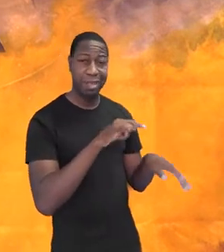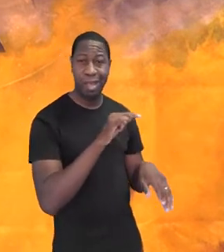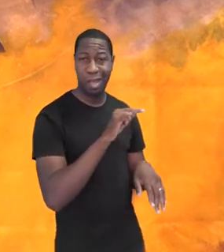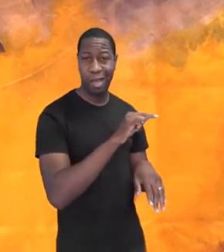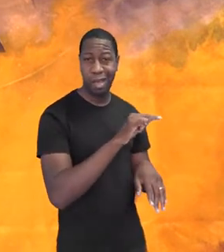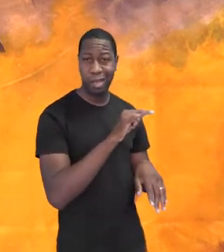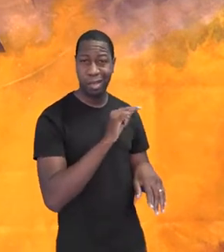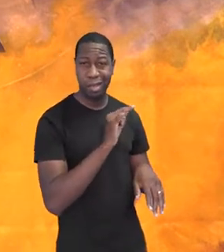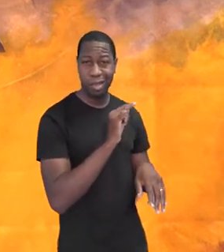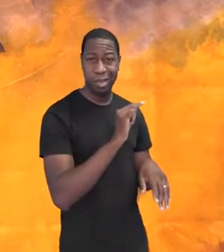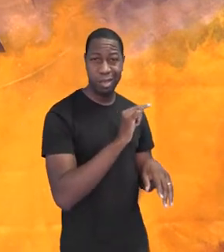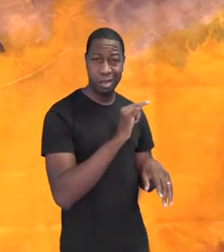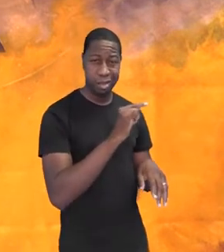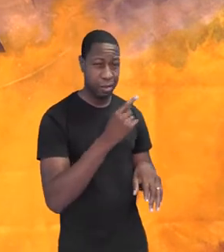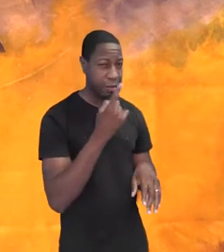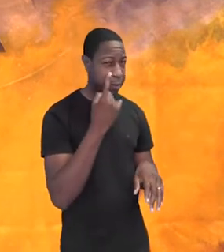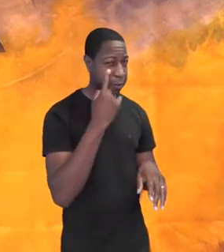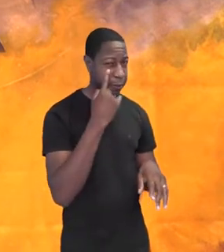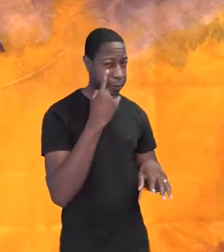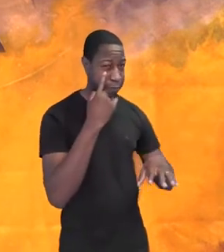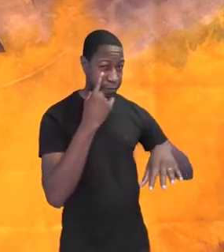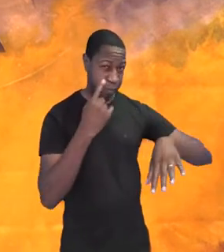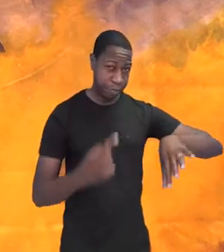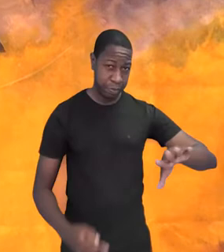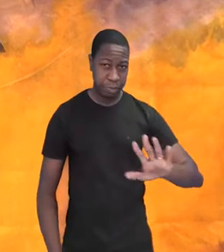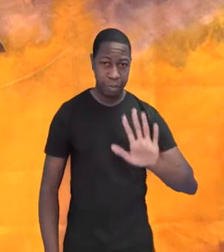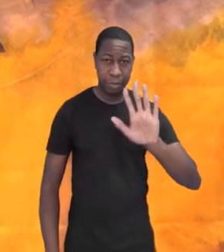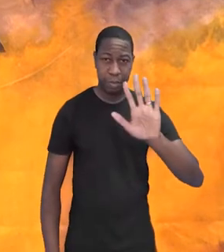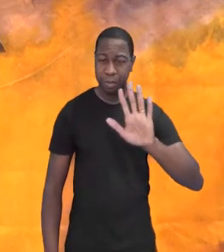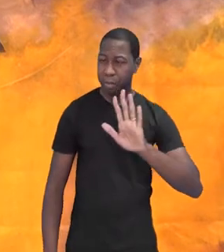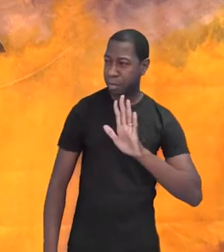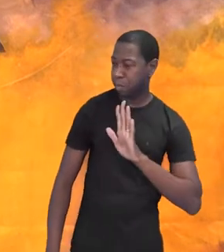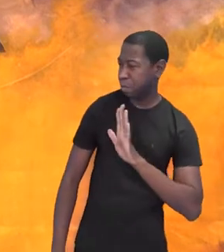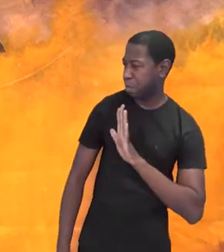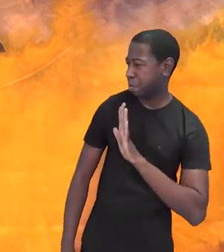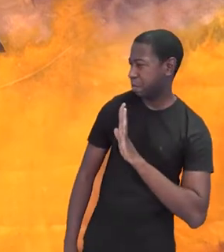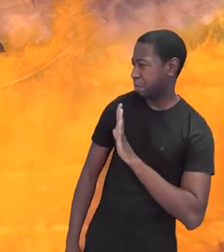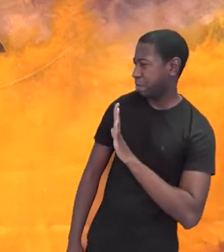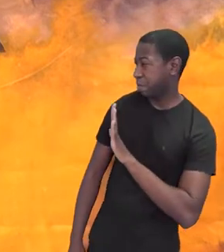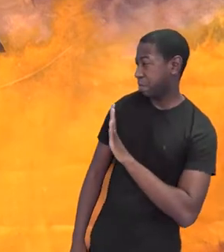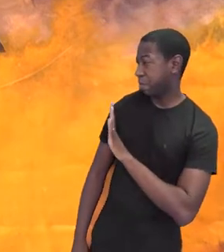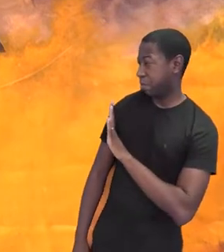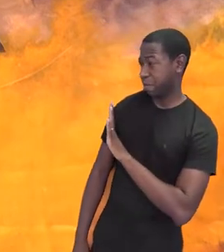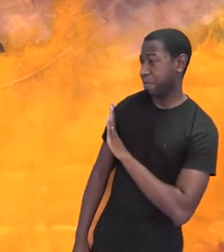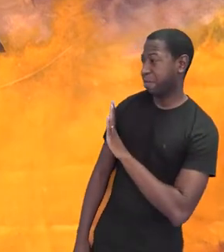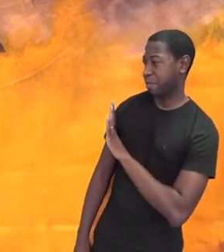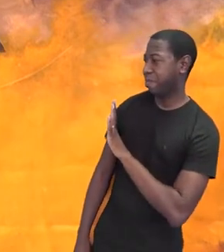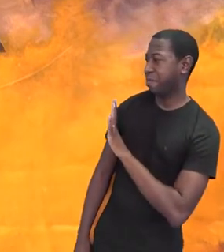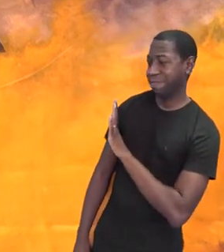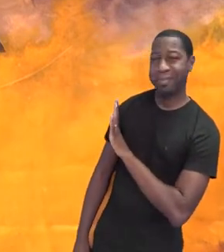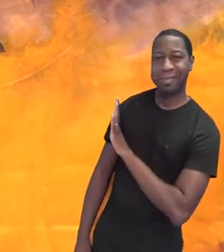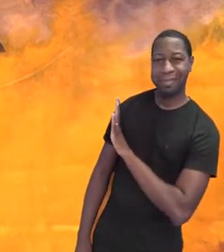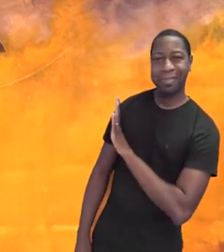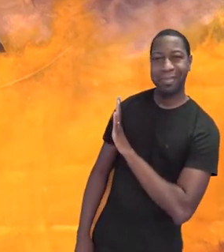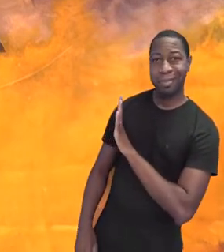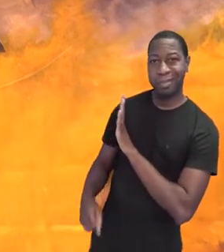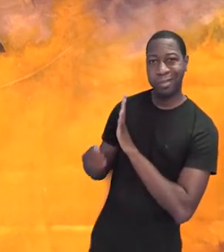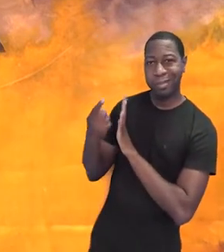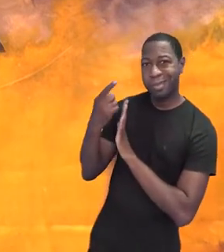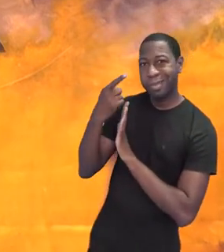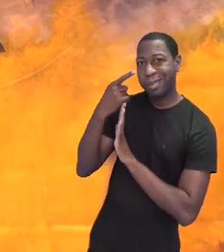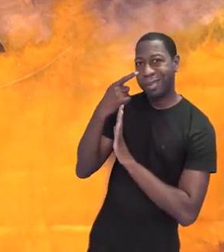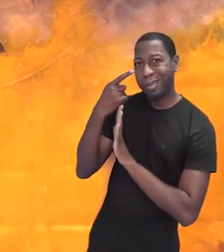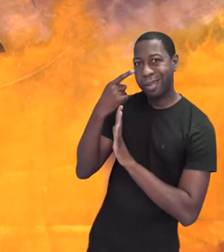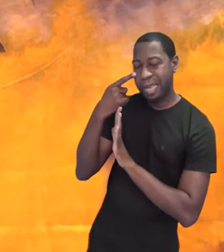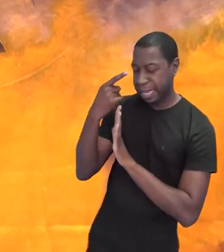pra se livrar de tanta amolação. Ela fez esse gesto de moça que arranja